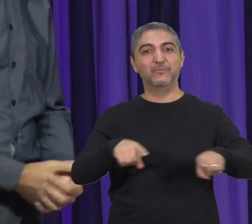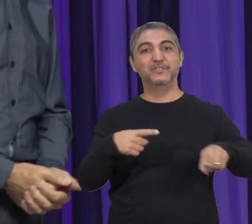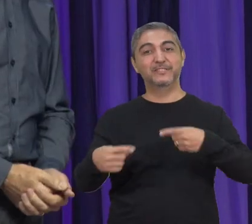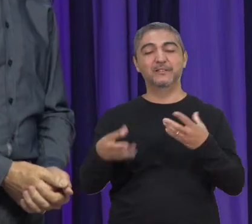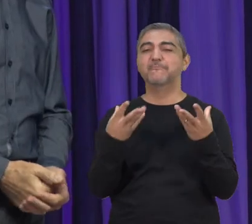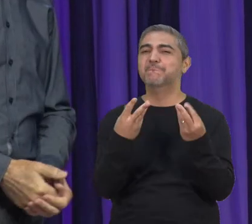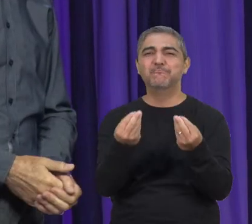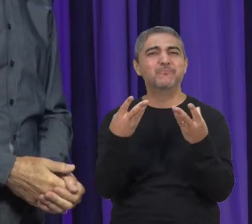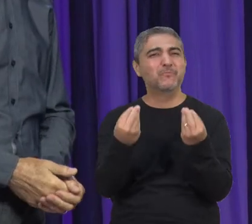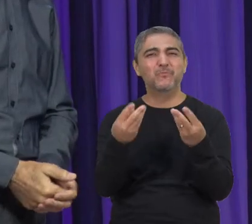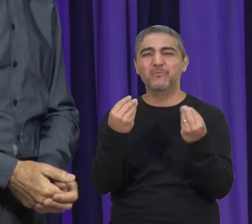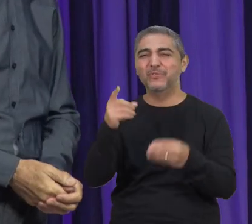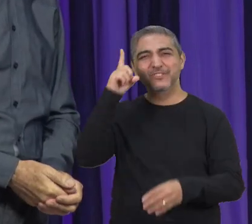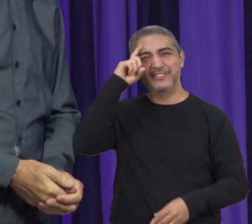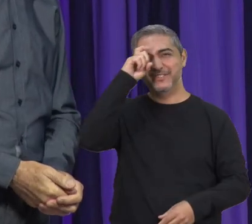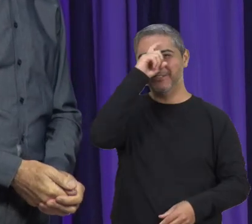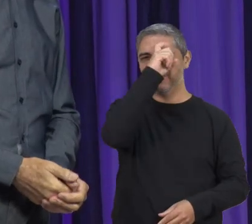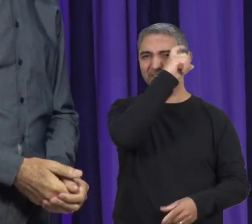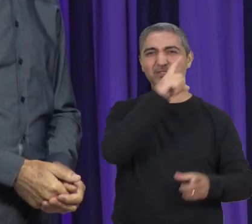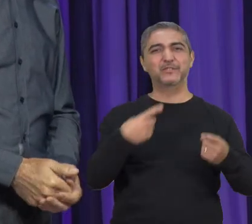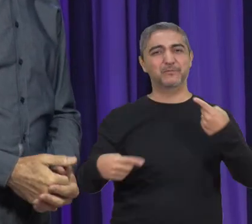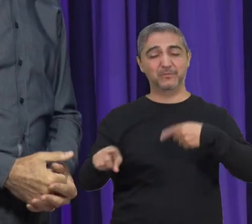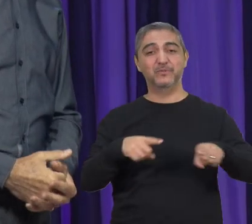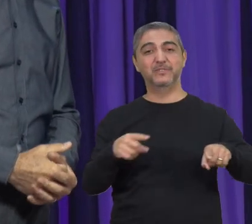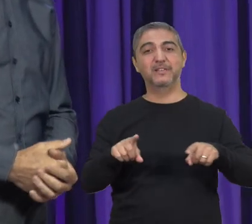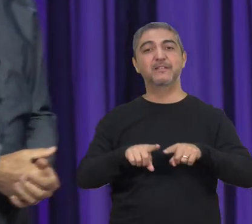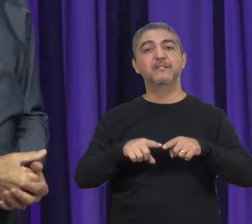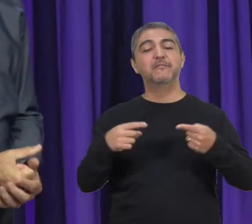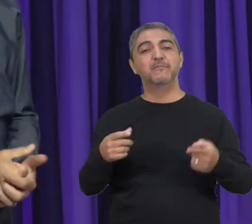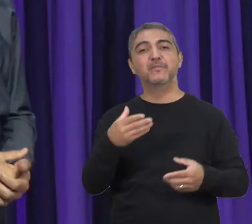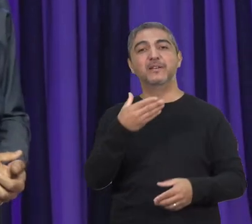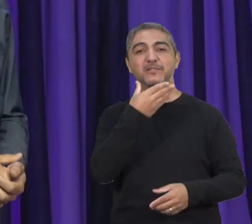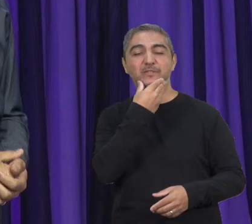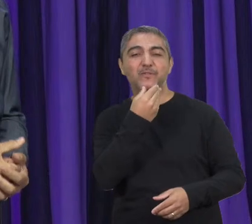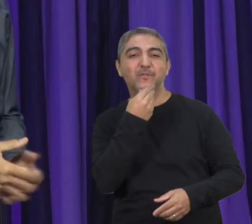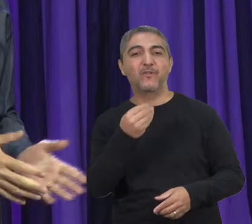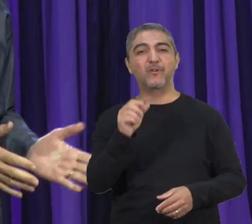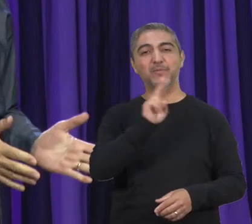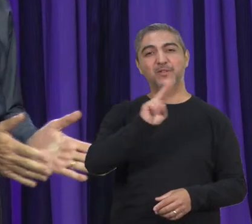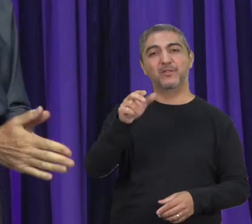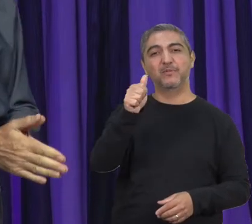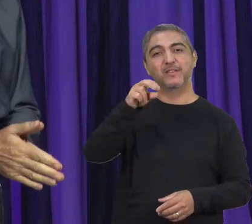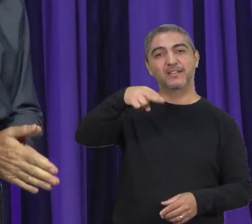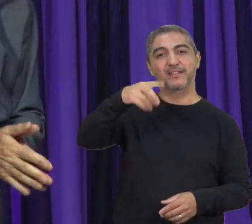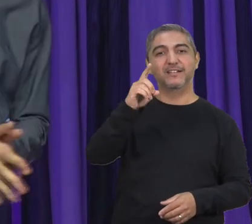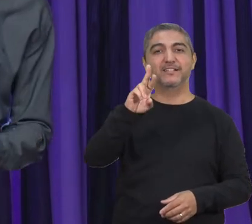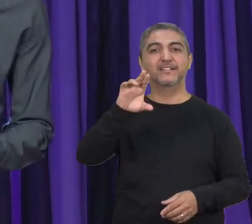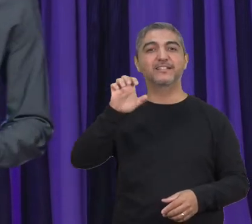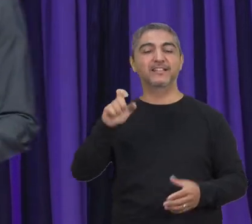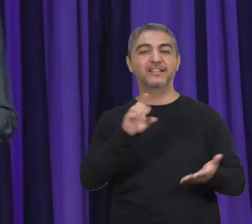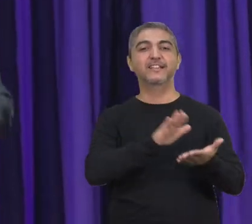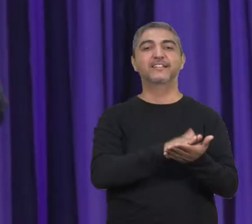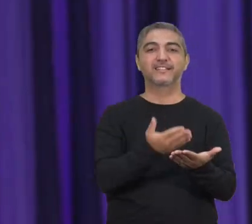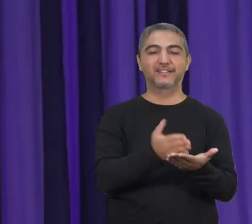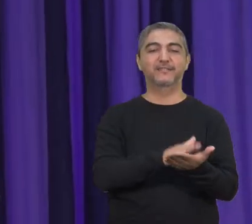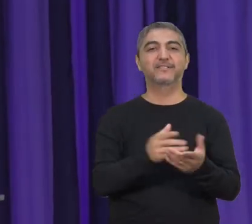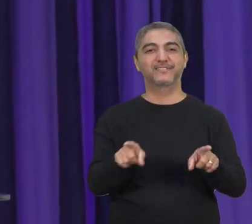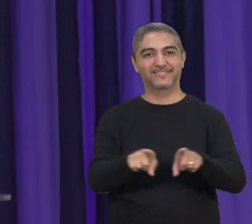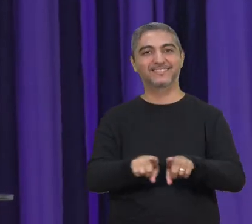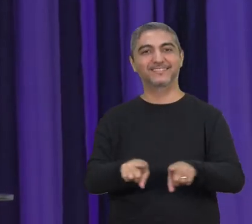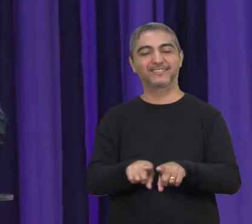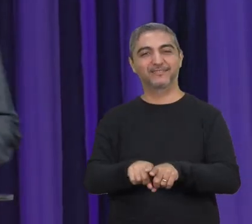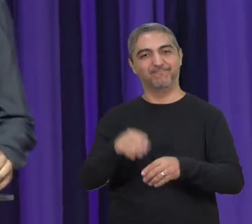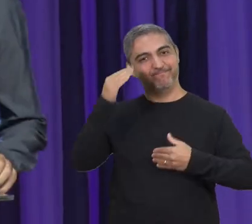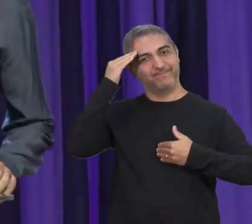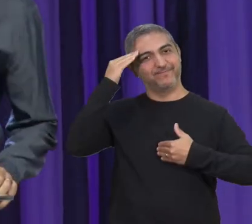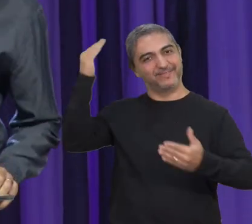André. Caramba! Muito legal. Deus te abençoe. Abençoe vocês. Muito legal. Sou muito grato